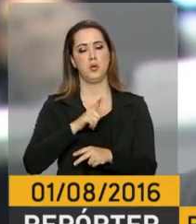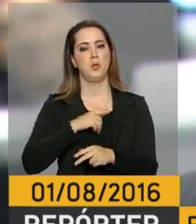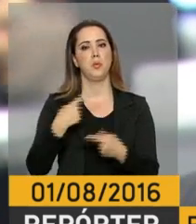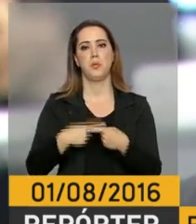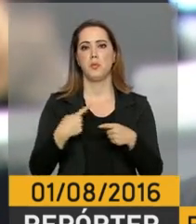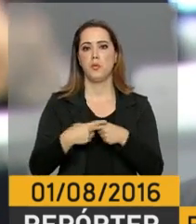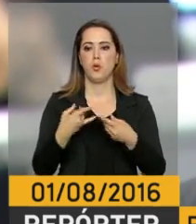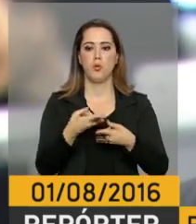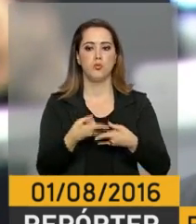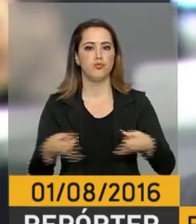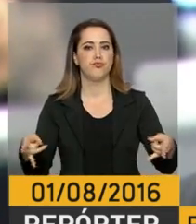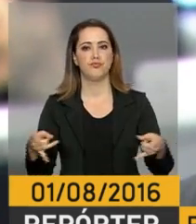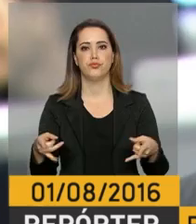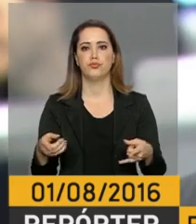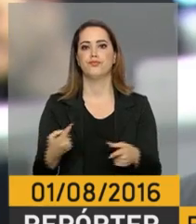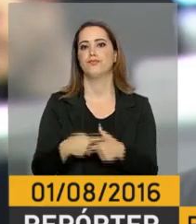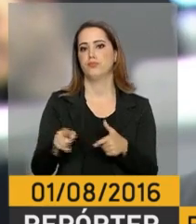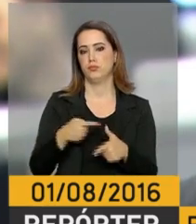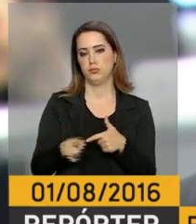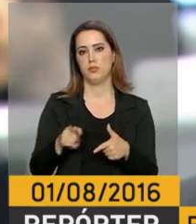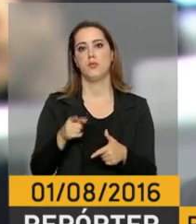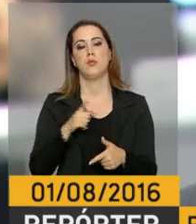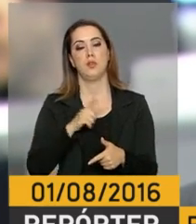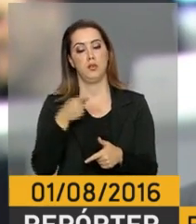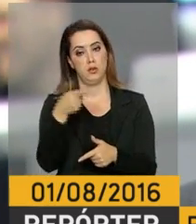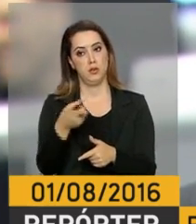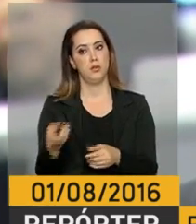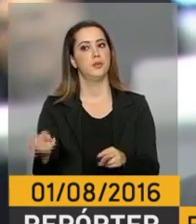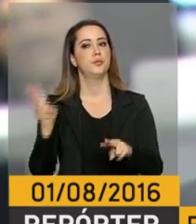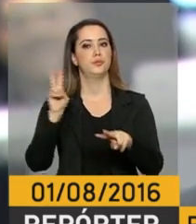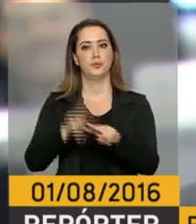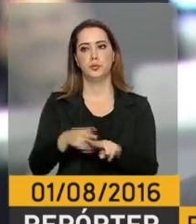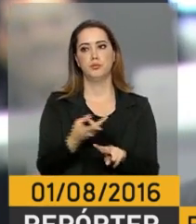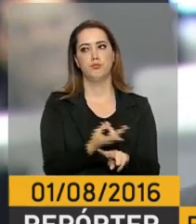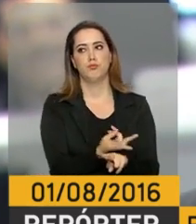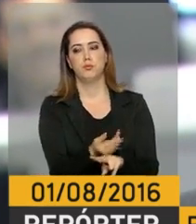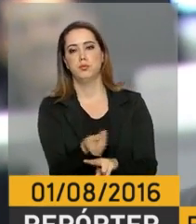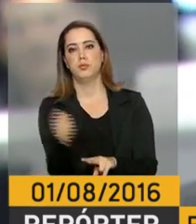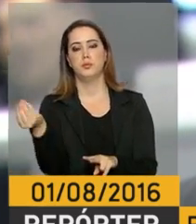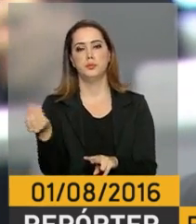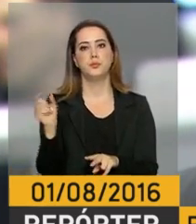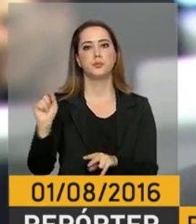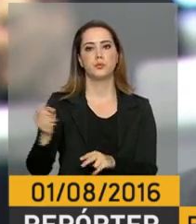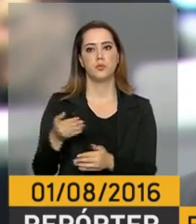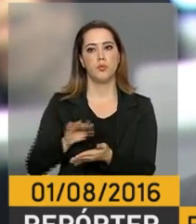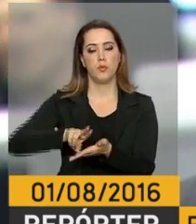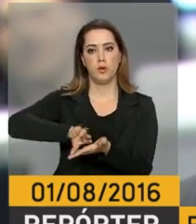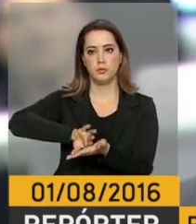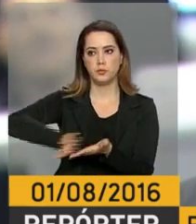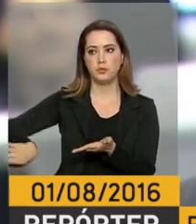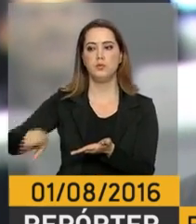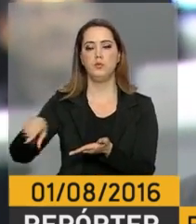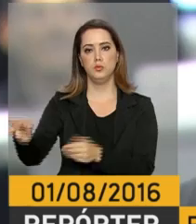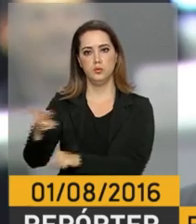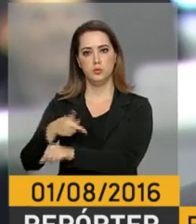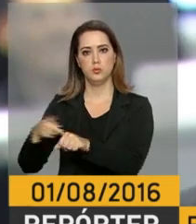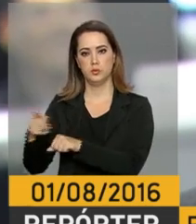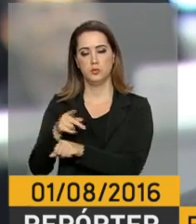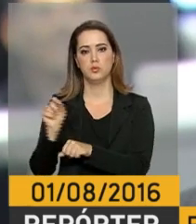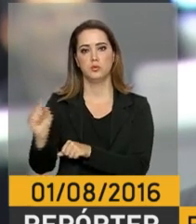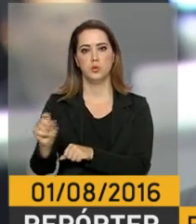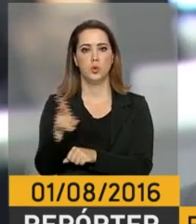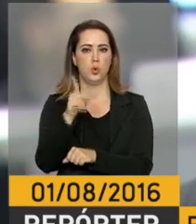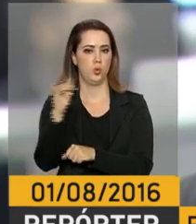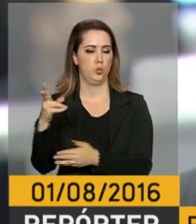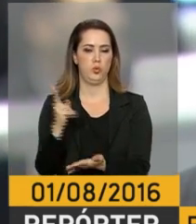fundo, mas havia, isso constou, e ele foi imediatamente deportado. Não sei se houve algum outro caso, esse caso me foi reportado no próprio